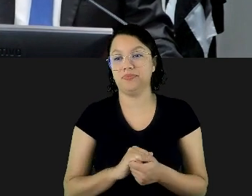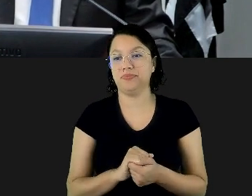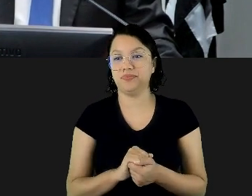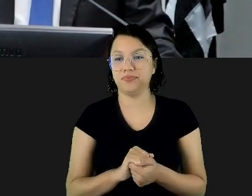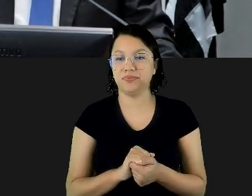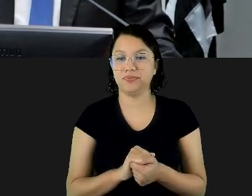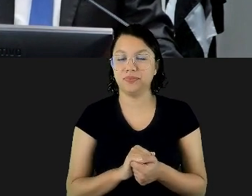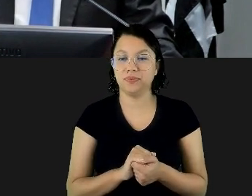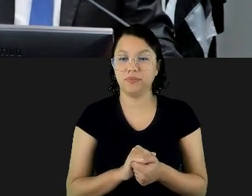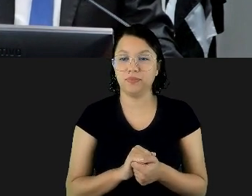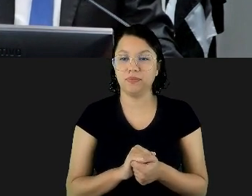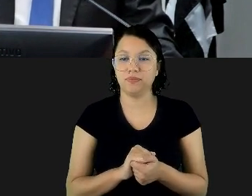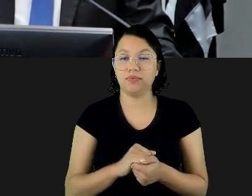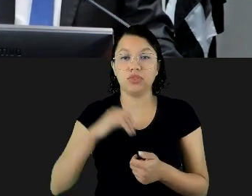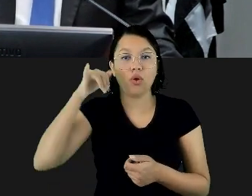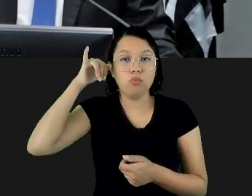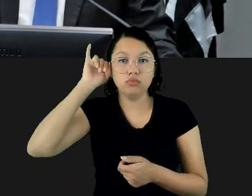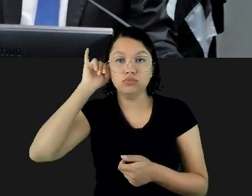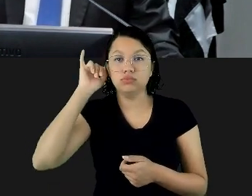o gado